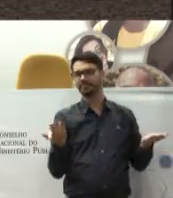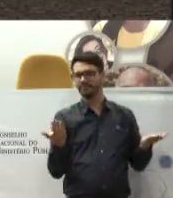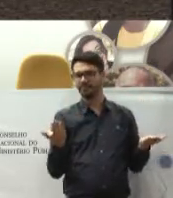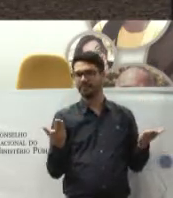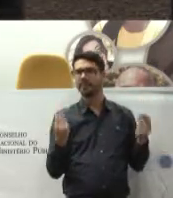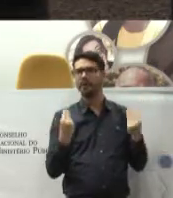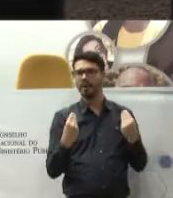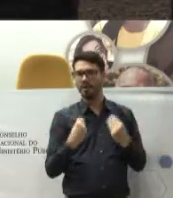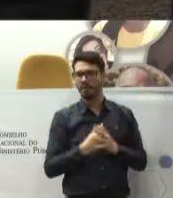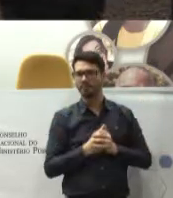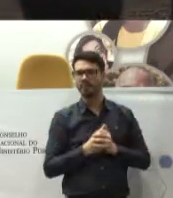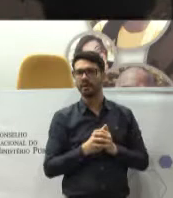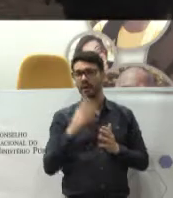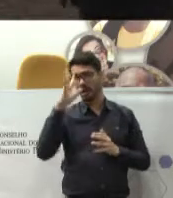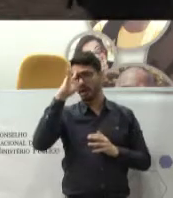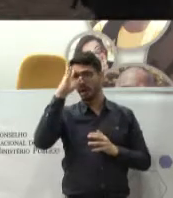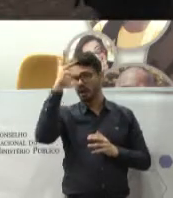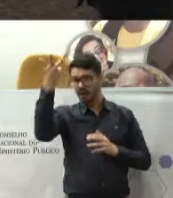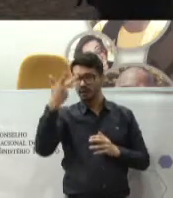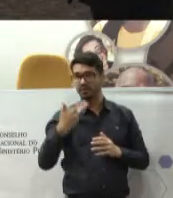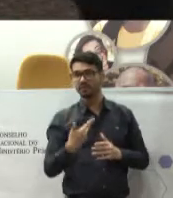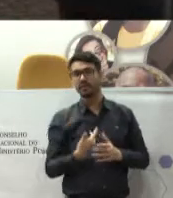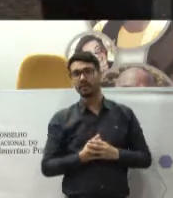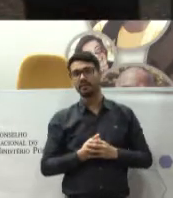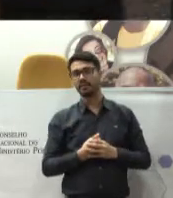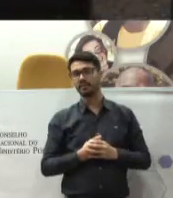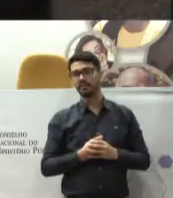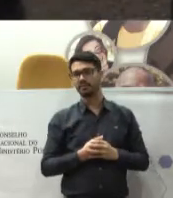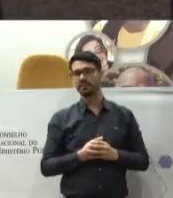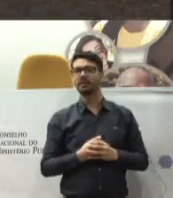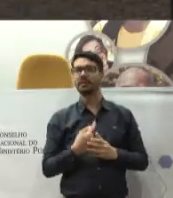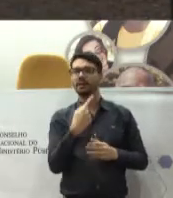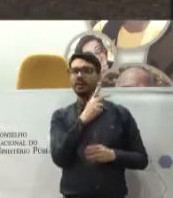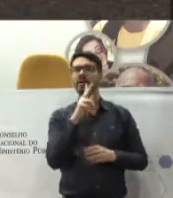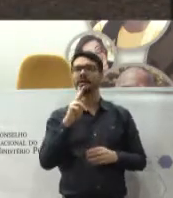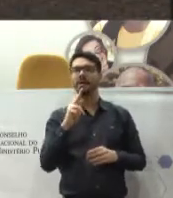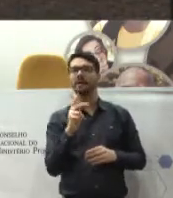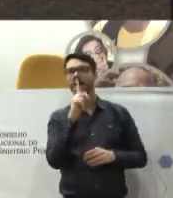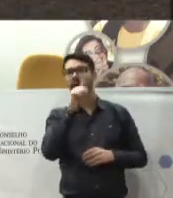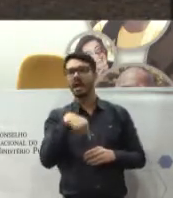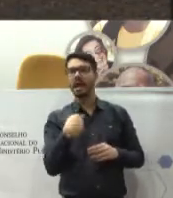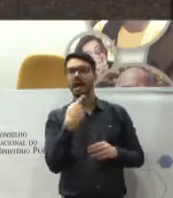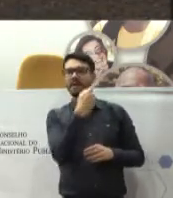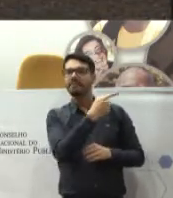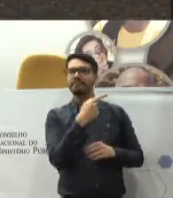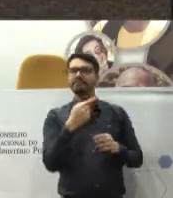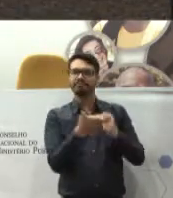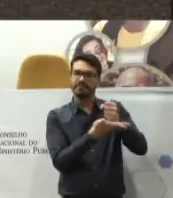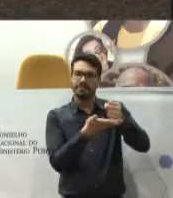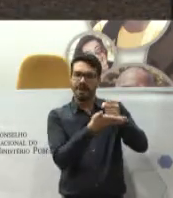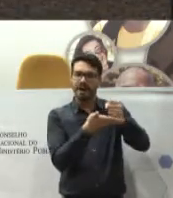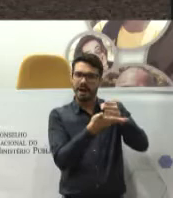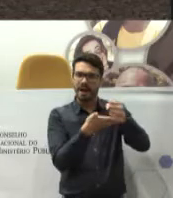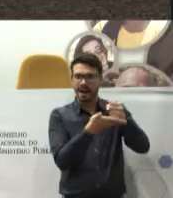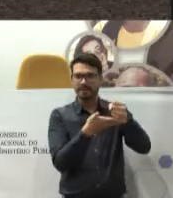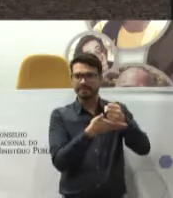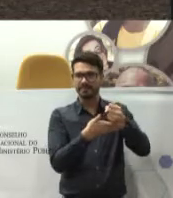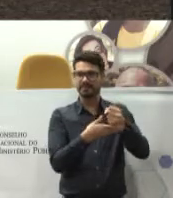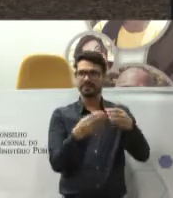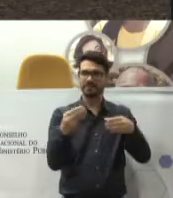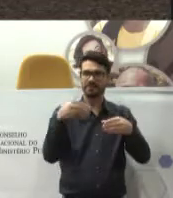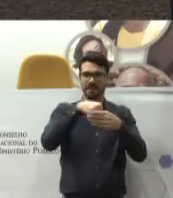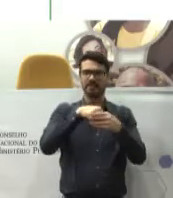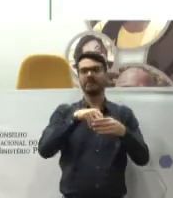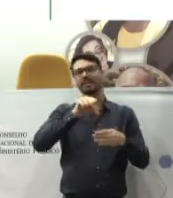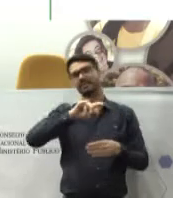tribunal regional federal resolver a sua jurisprudência, né? Então, a prova de hipossuficiência é um requisito que está definida